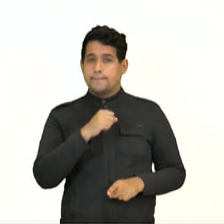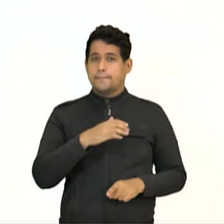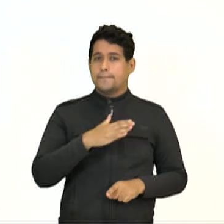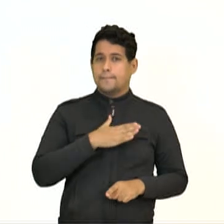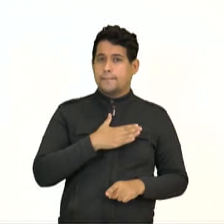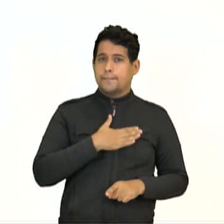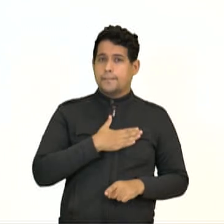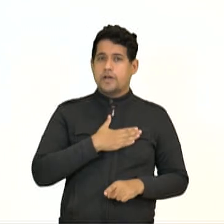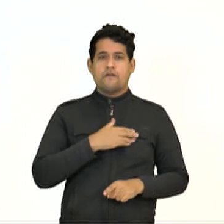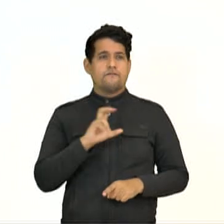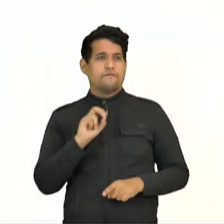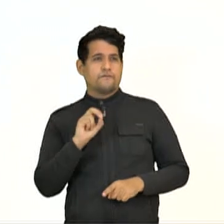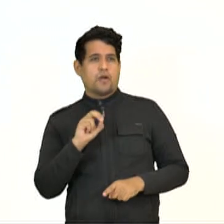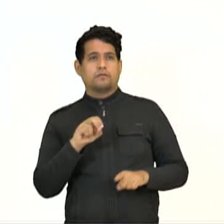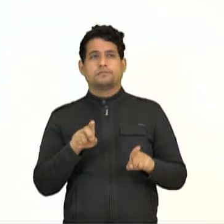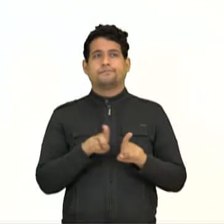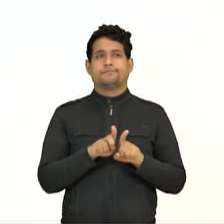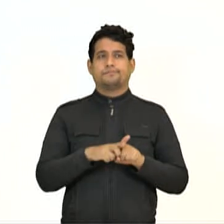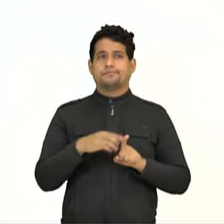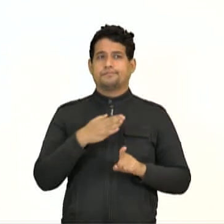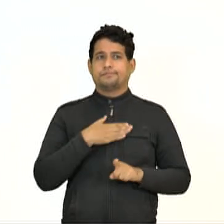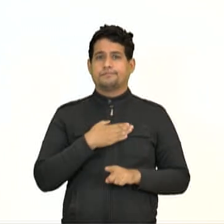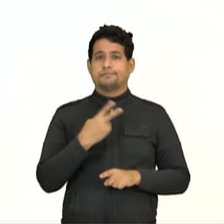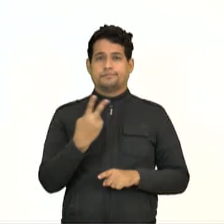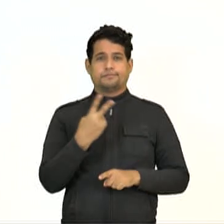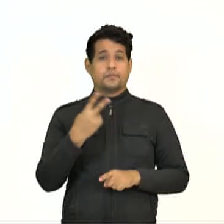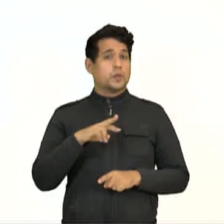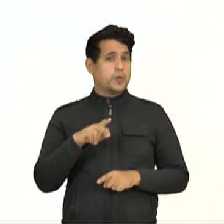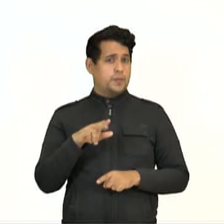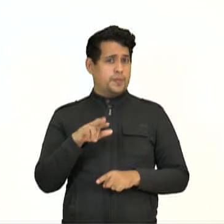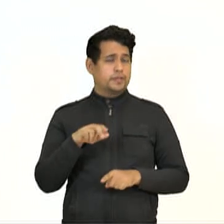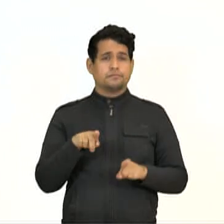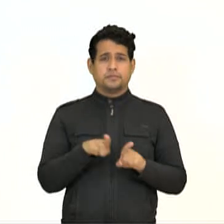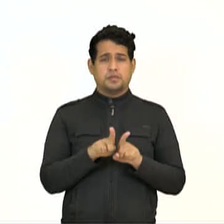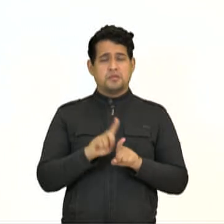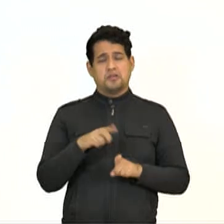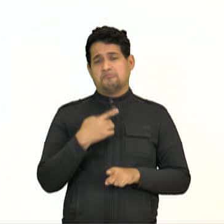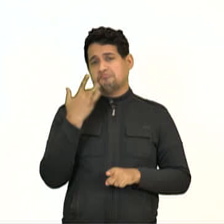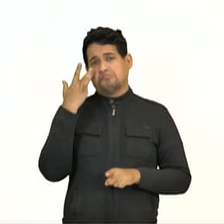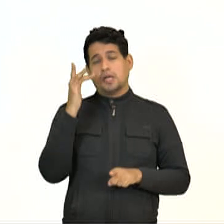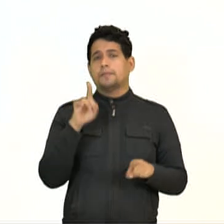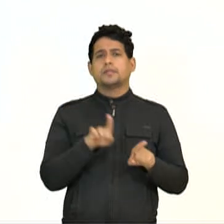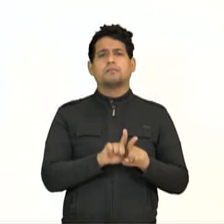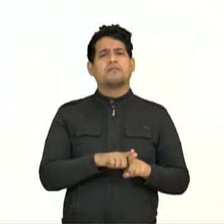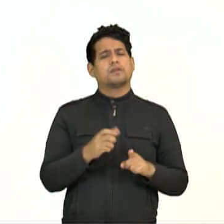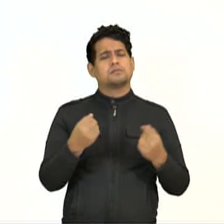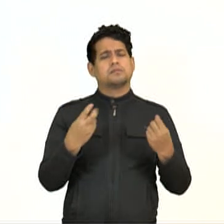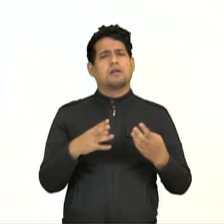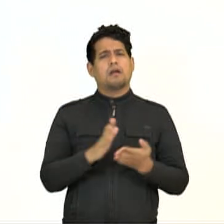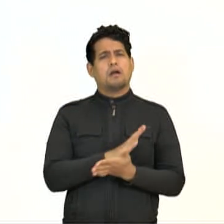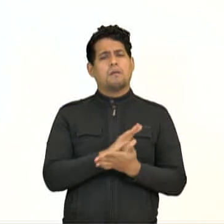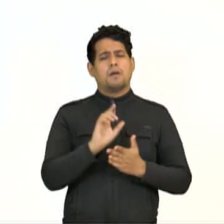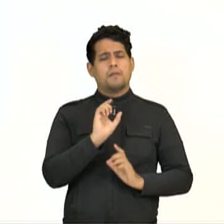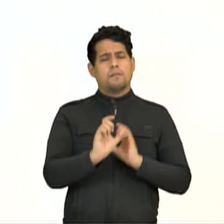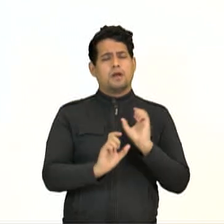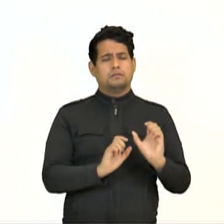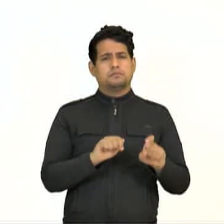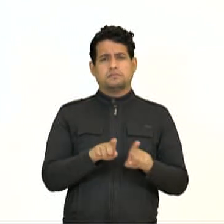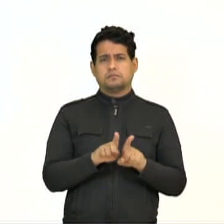fala onde ele mora e com quem. Ele ou ela, nós não sabemos. E aí ele vai descrever algumas